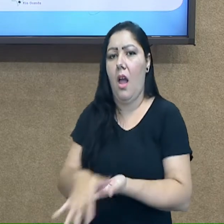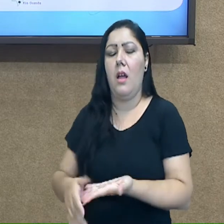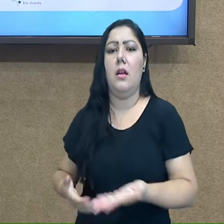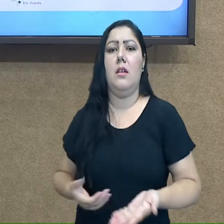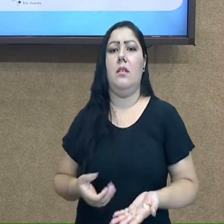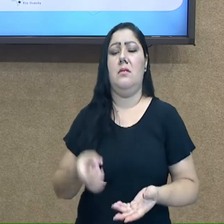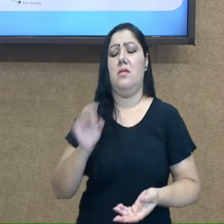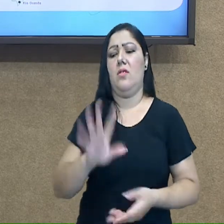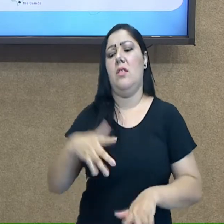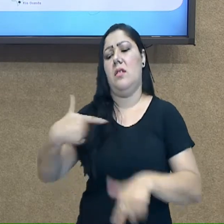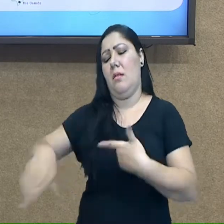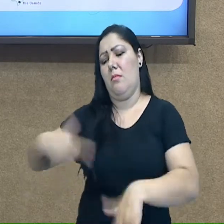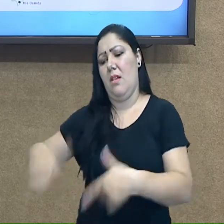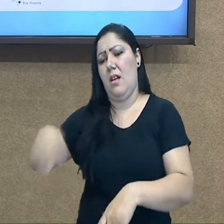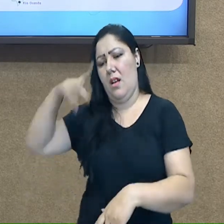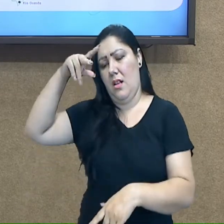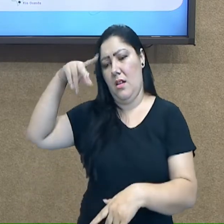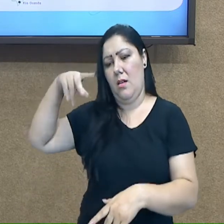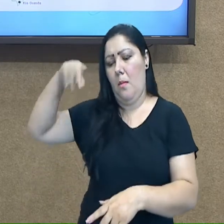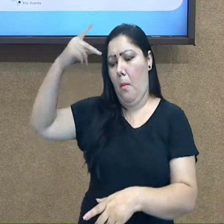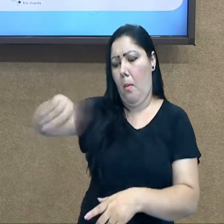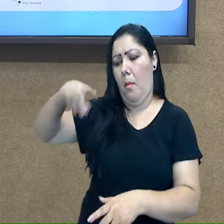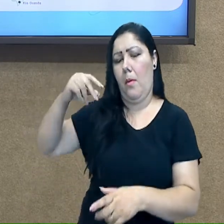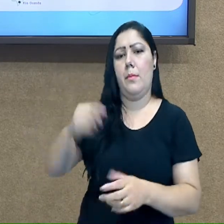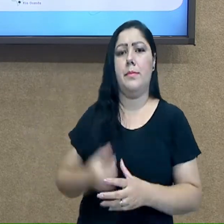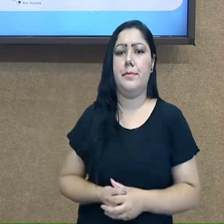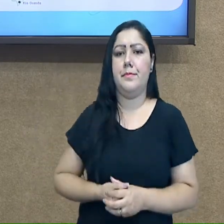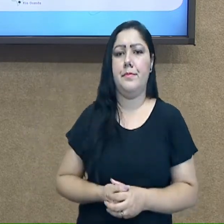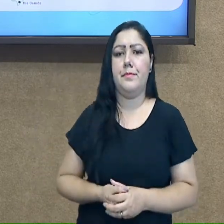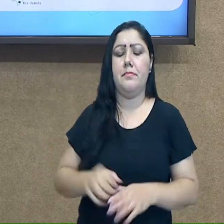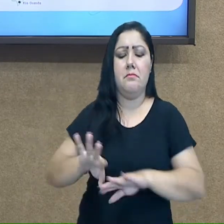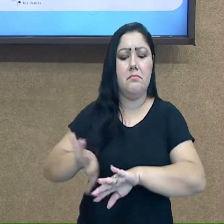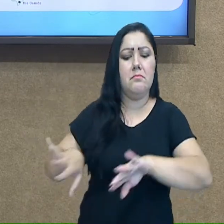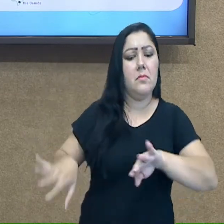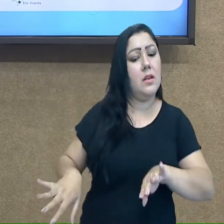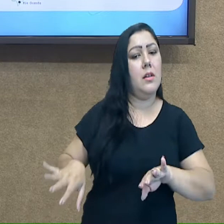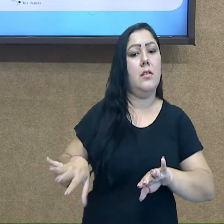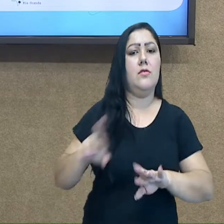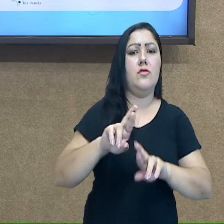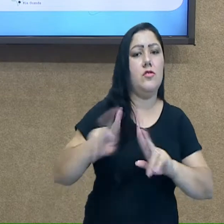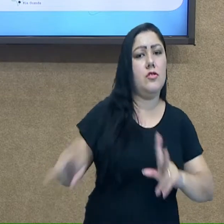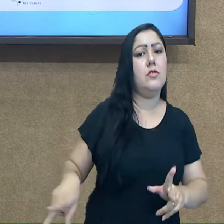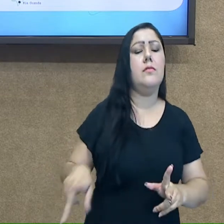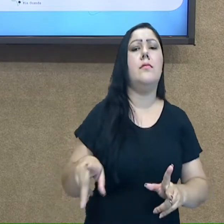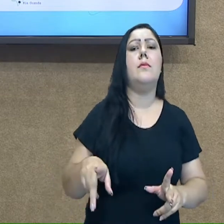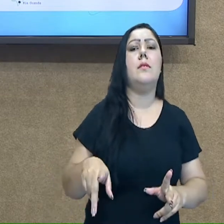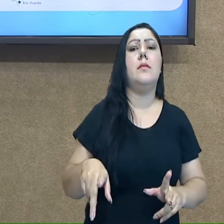trabalho, via uma forma alheia a isso.